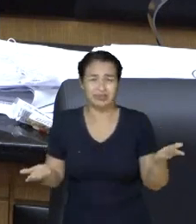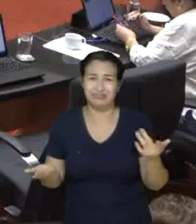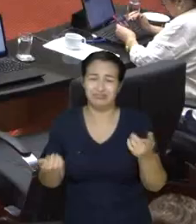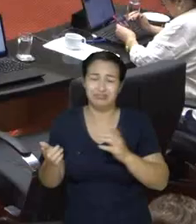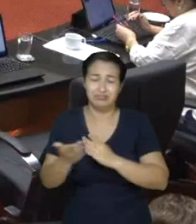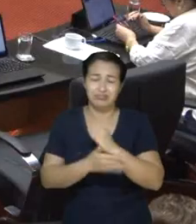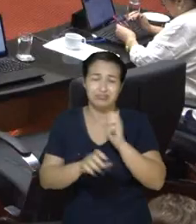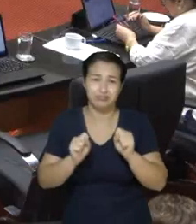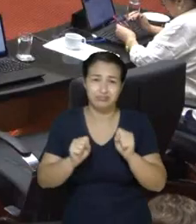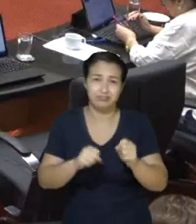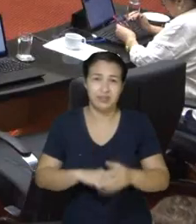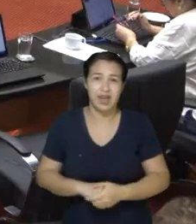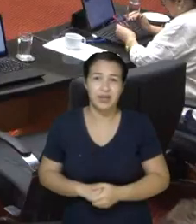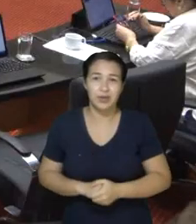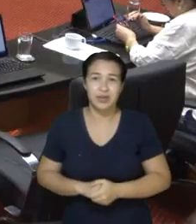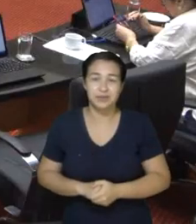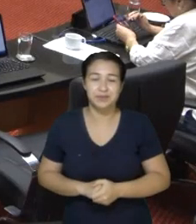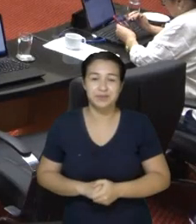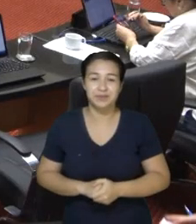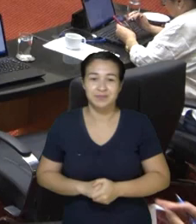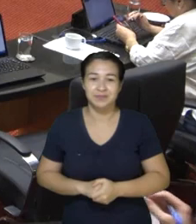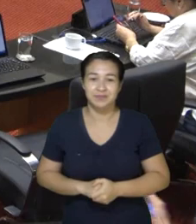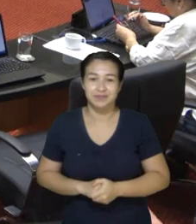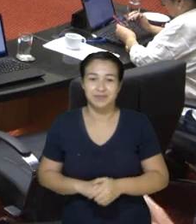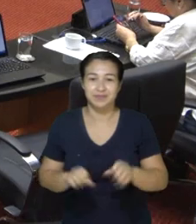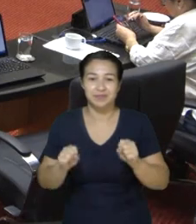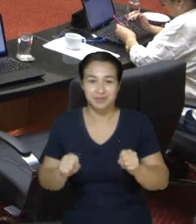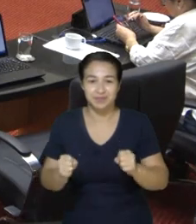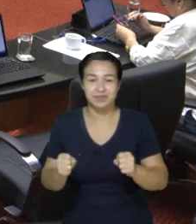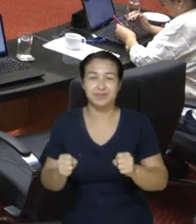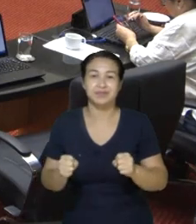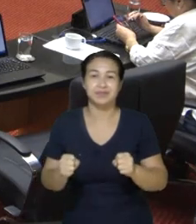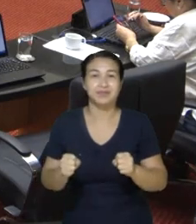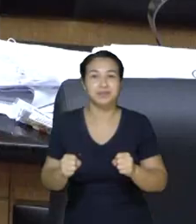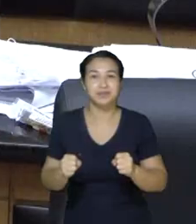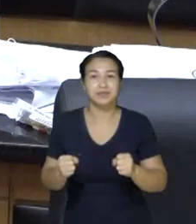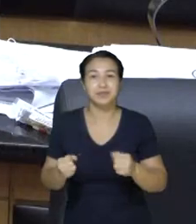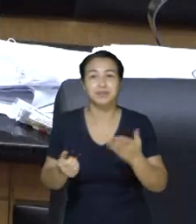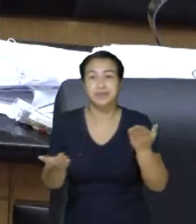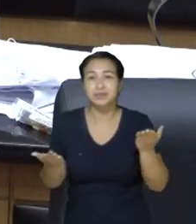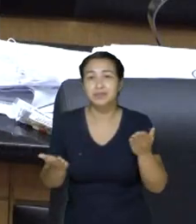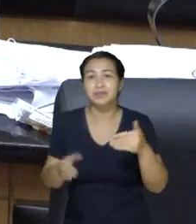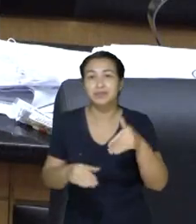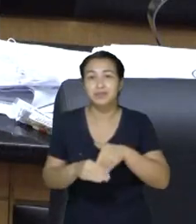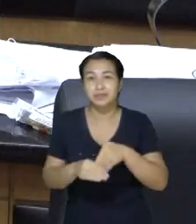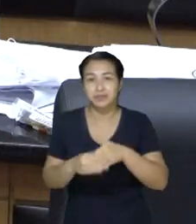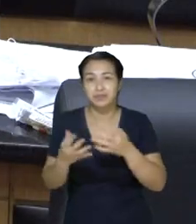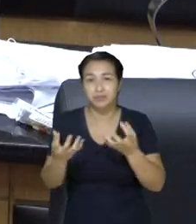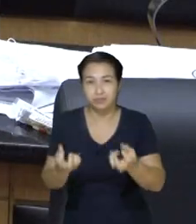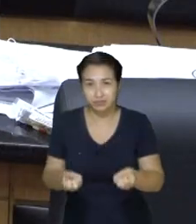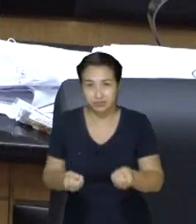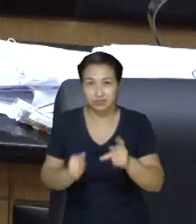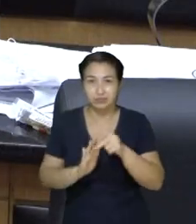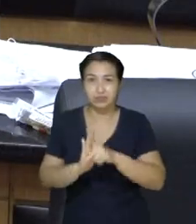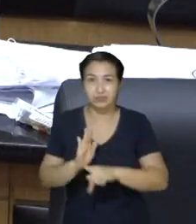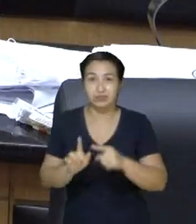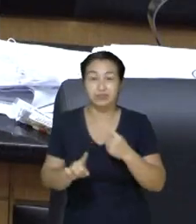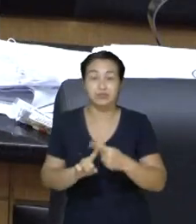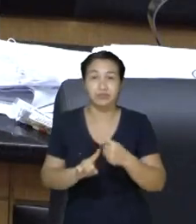lei. Continua em discussão. Deputado Ivan Nats. Senhor presidente, vou votar favoravelmente ao projeto, porque